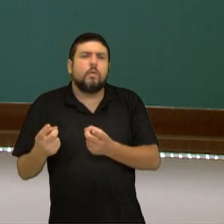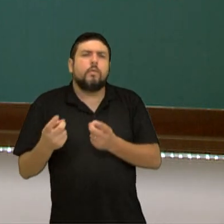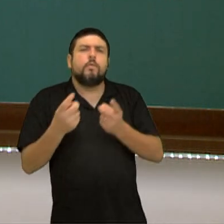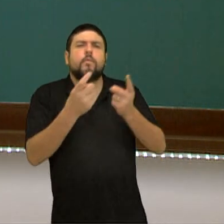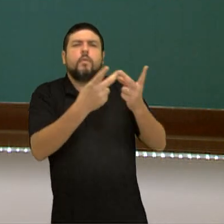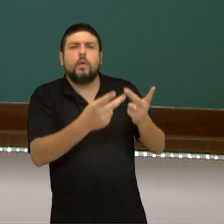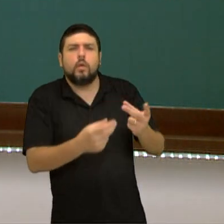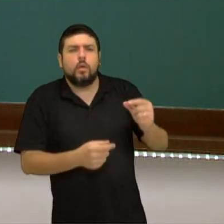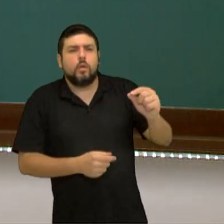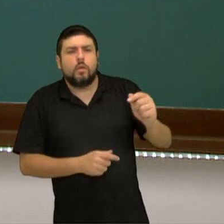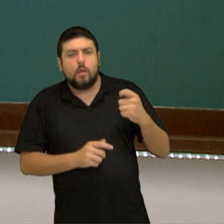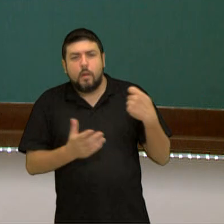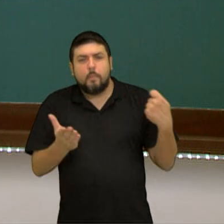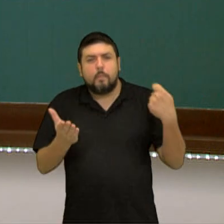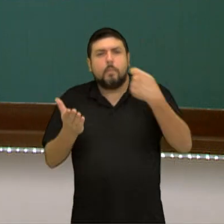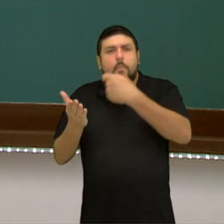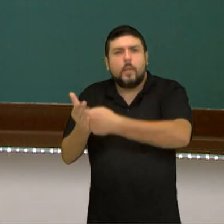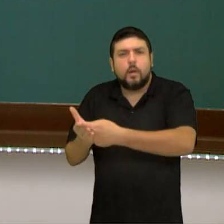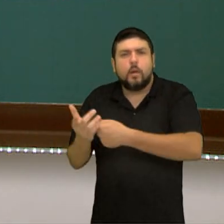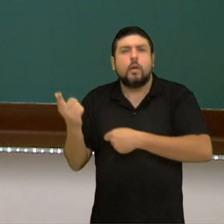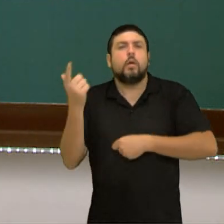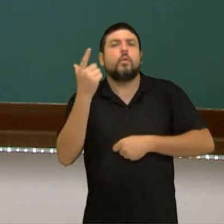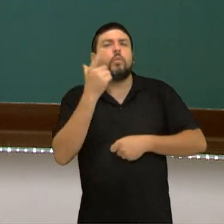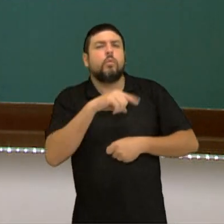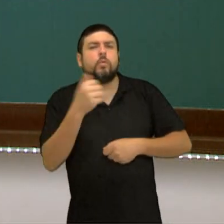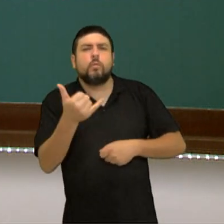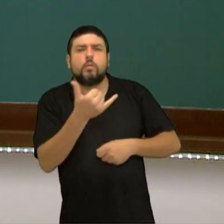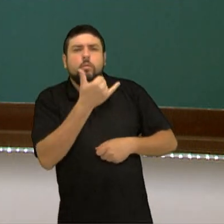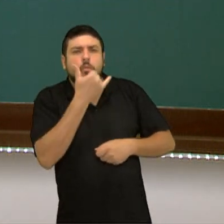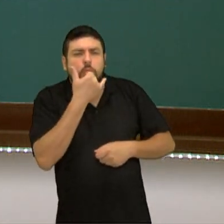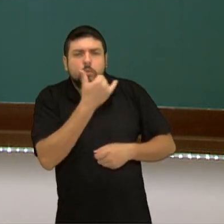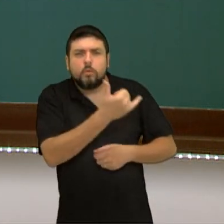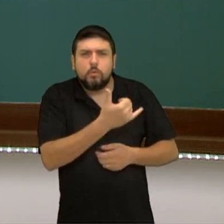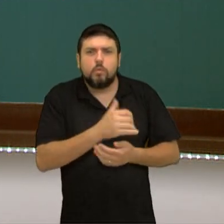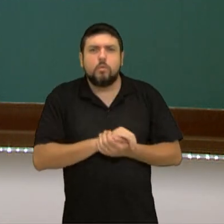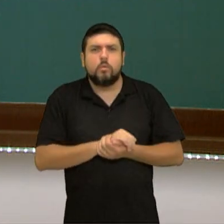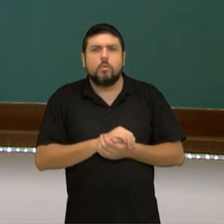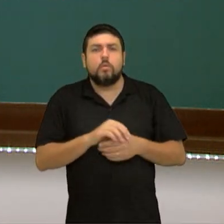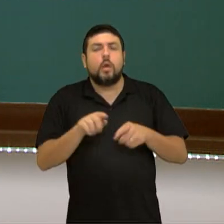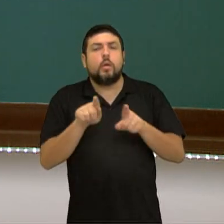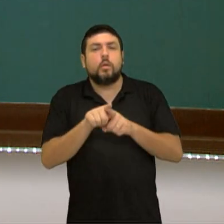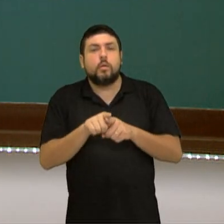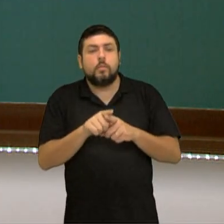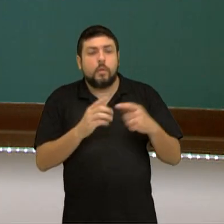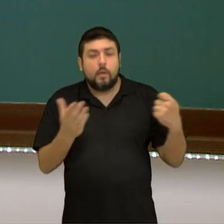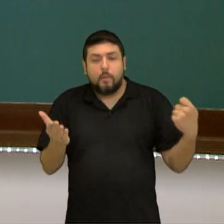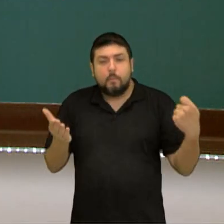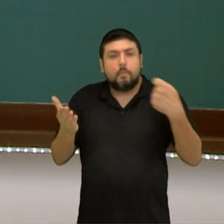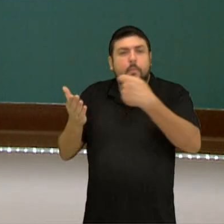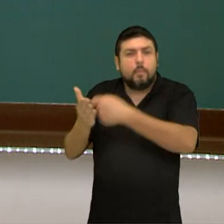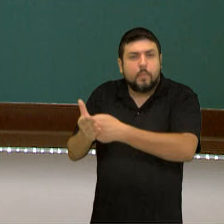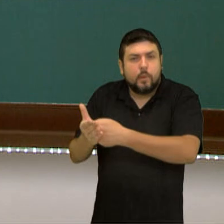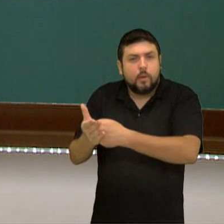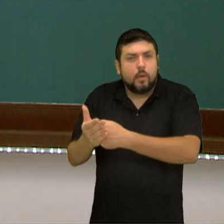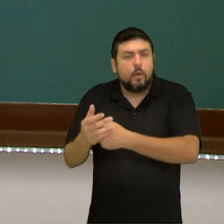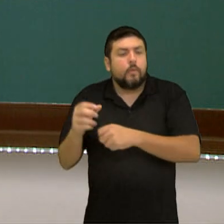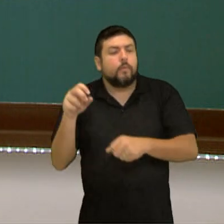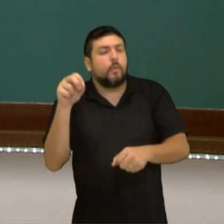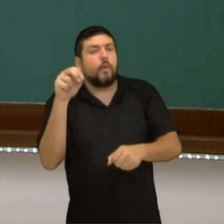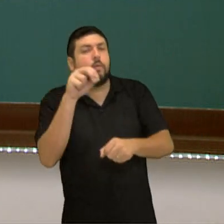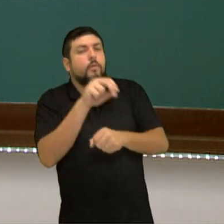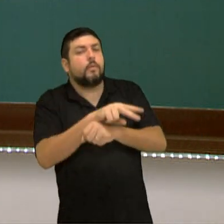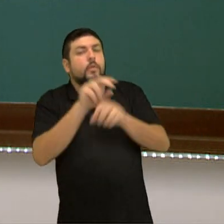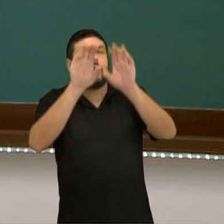pecado, a venda dos cargos eclesiásticos, os pedacinhos do céu, isso tudo acontecia, e o Lutero ficou